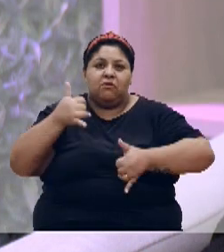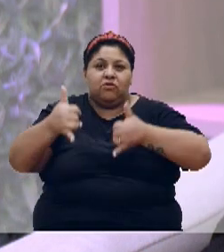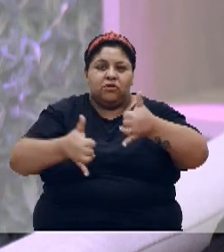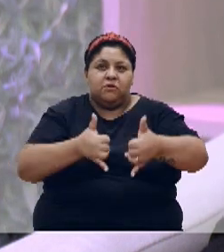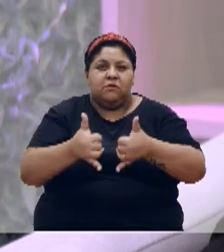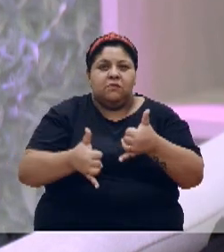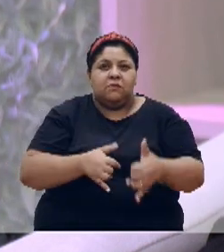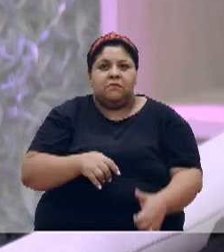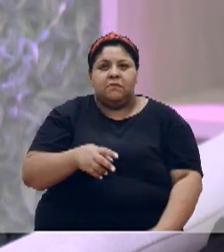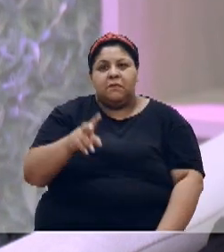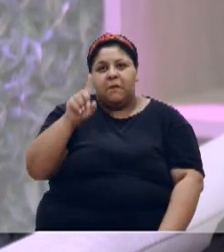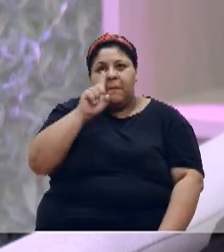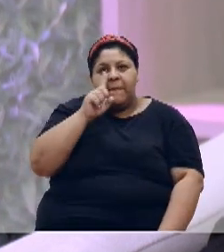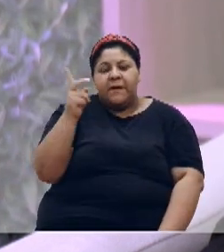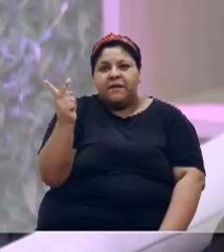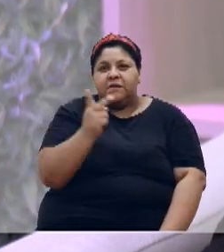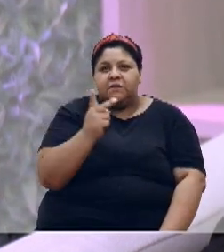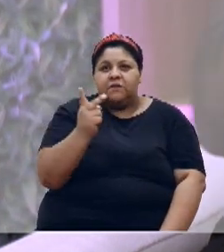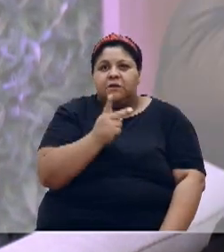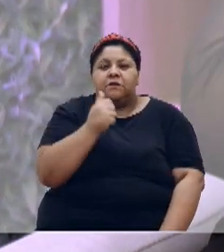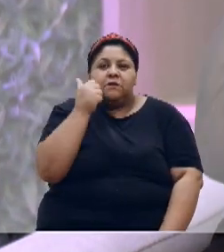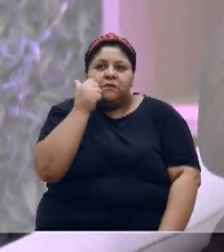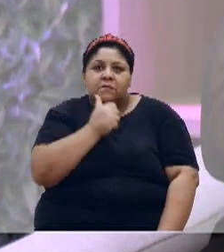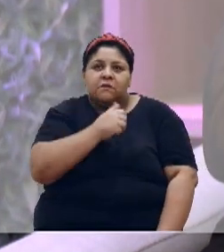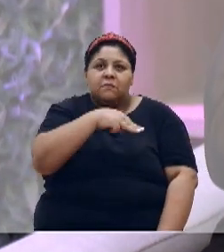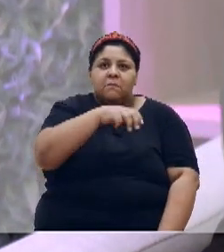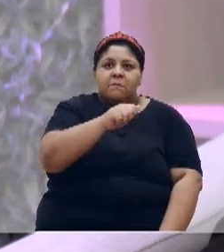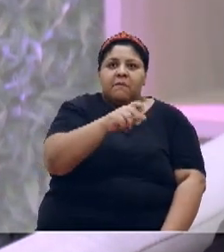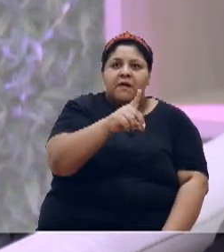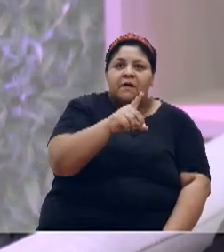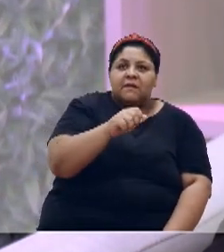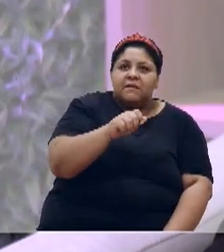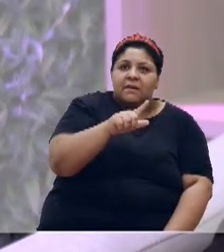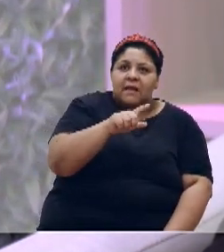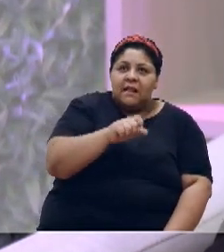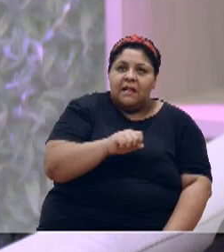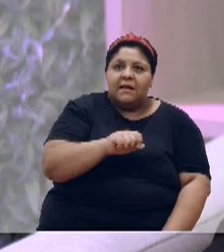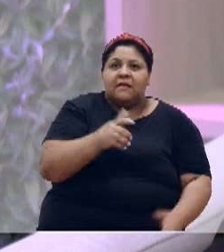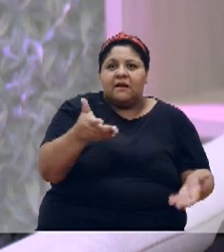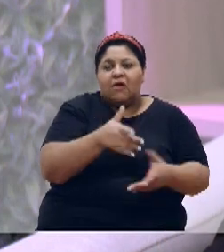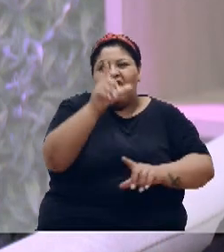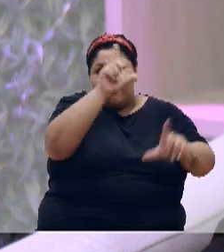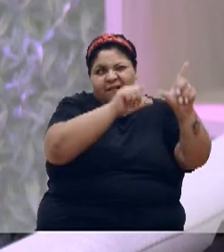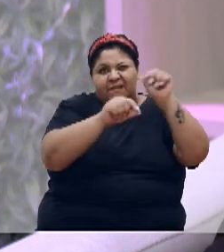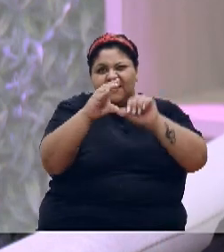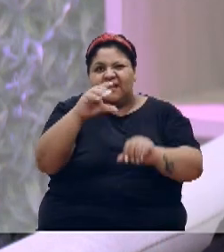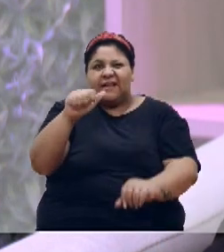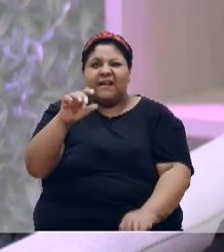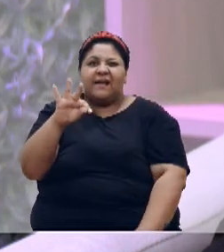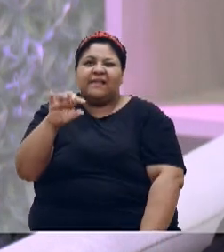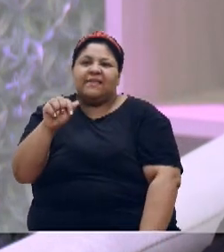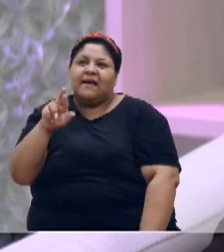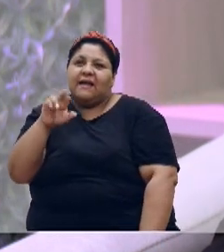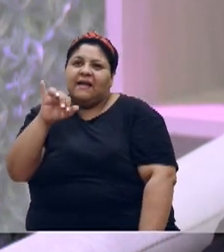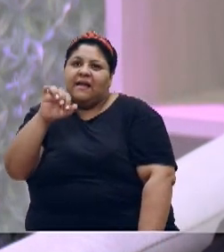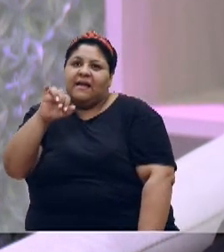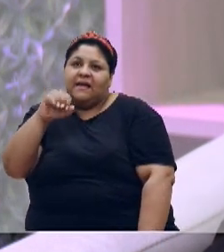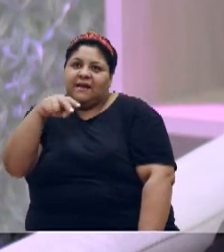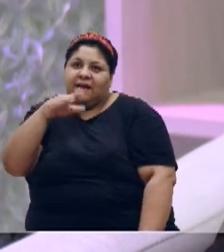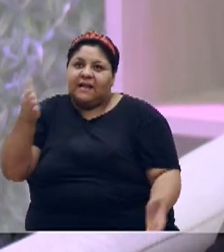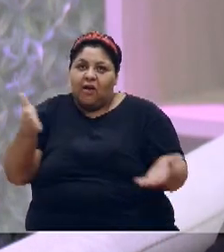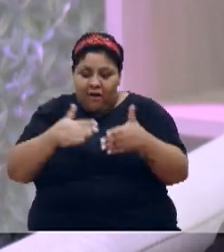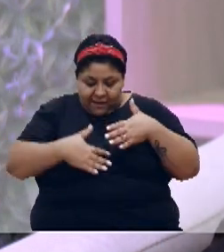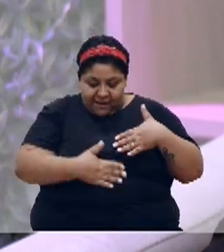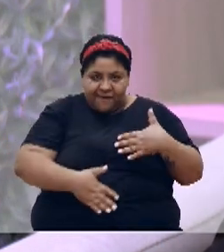A Madalena, que é uma estrelinha, e a Catarina, que tá na minha barriga, que tá vindo aí pra nossa família. A minha